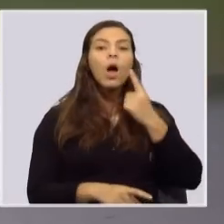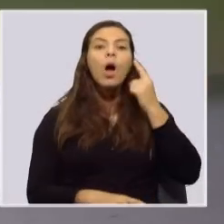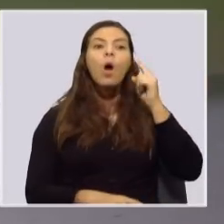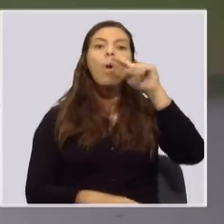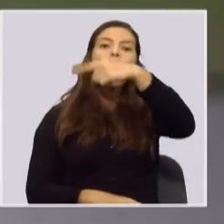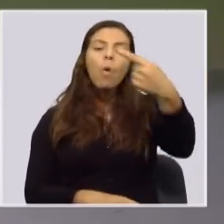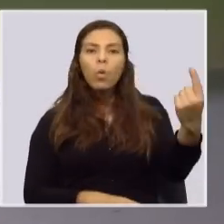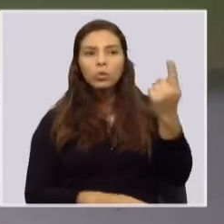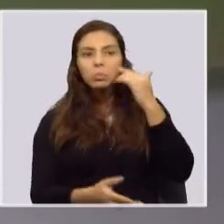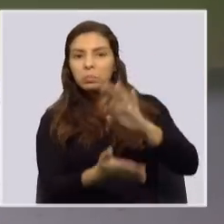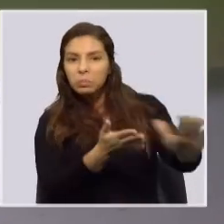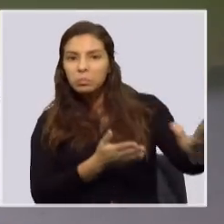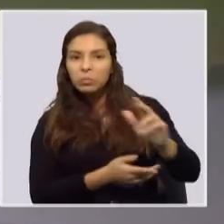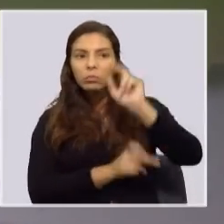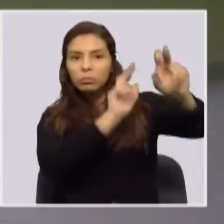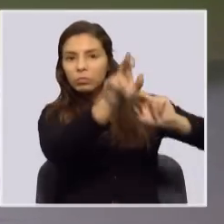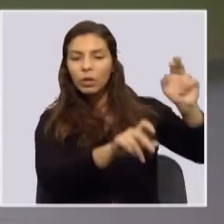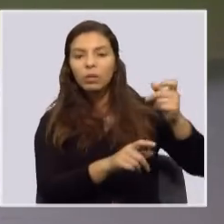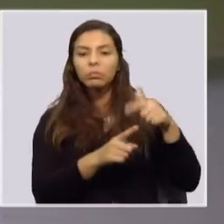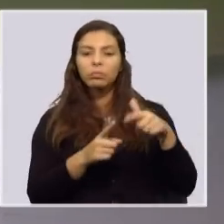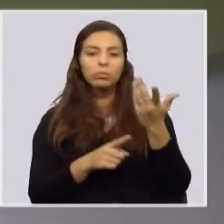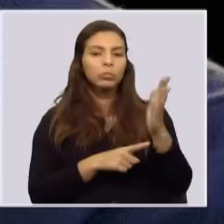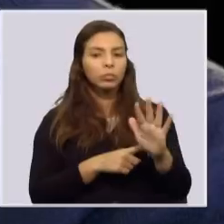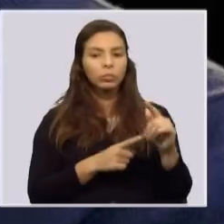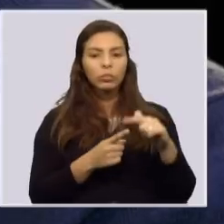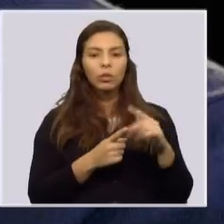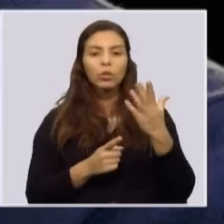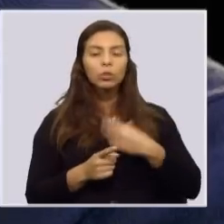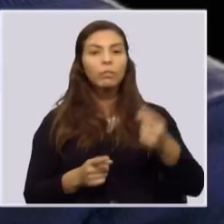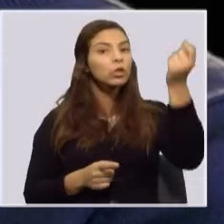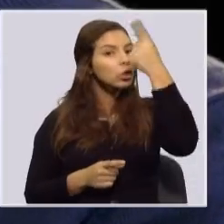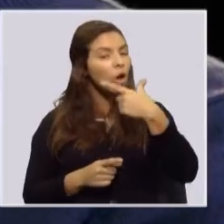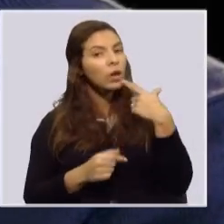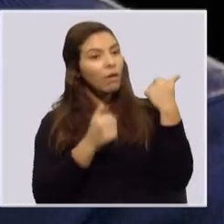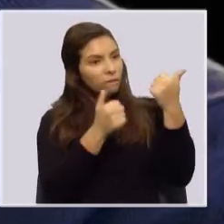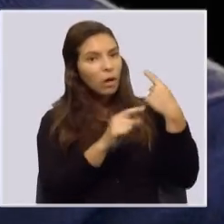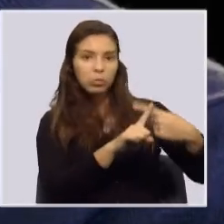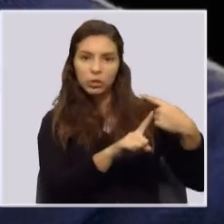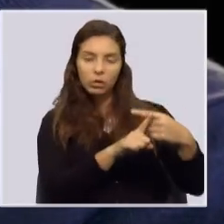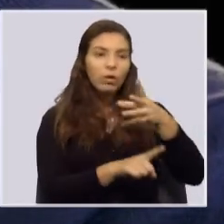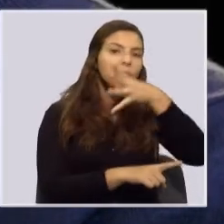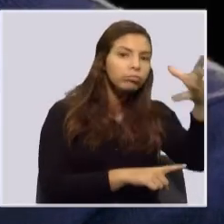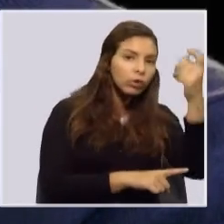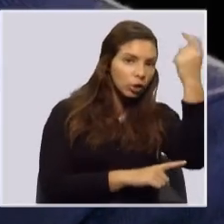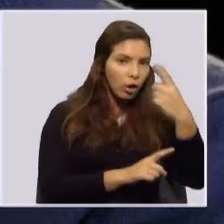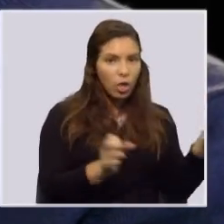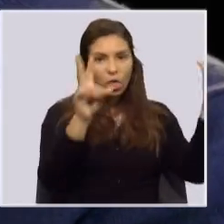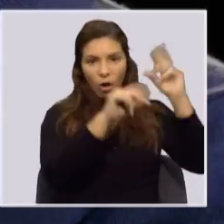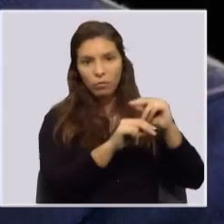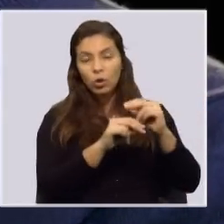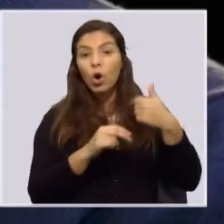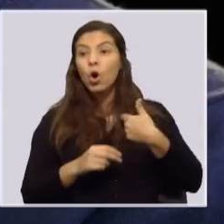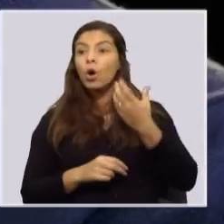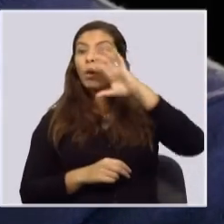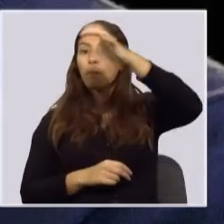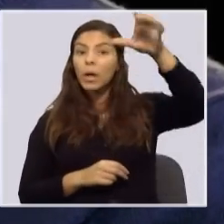consigo responder de melhor forma. Ou seja, os sítios onde já fui continuam a haver histórias boas para contar e os sítios onde ainda não